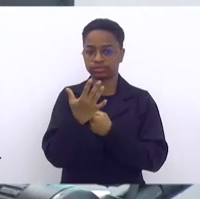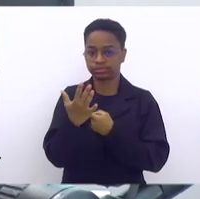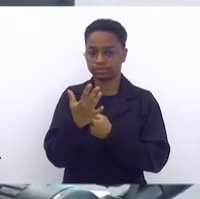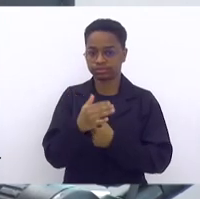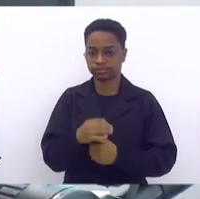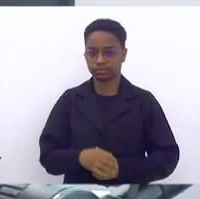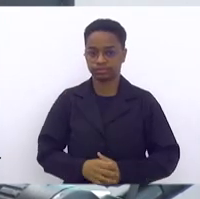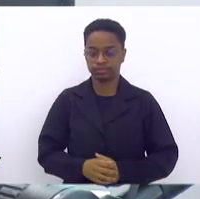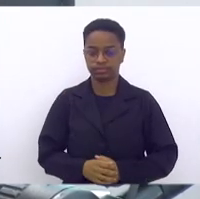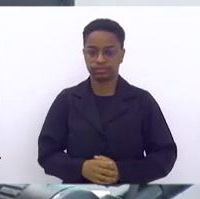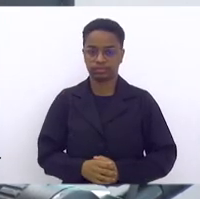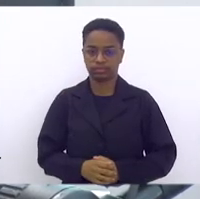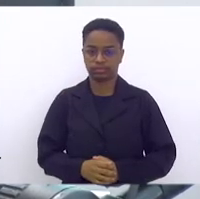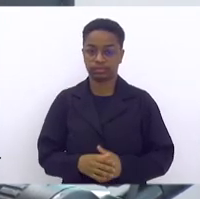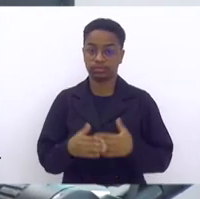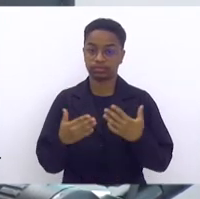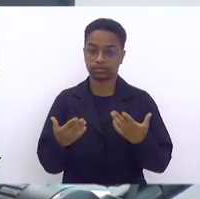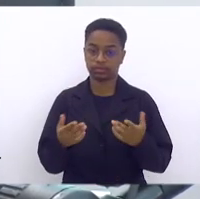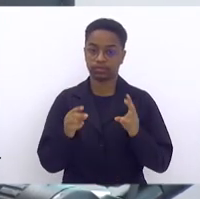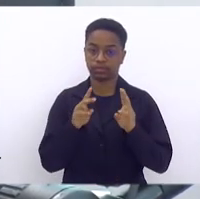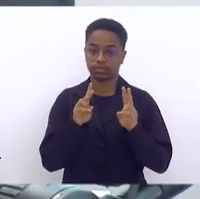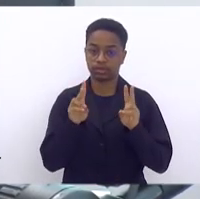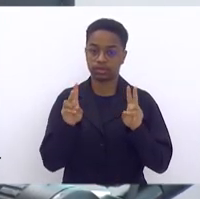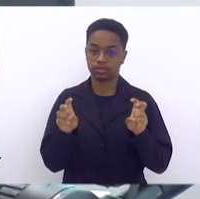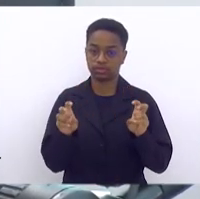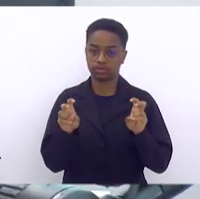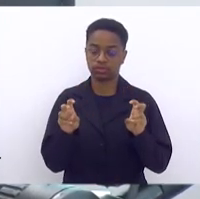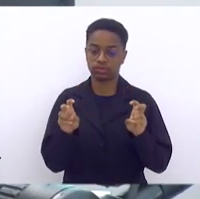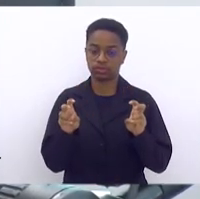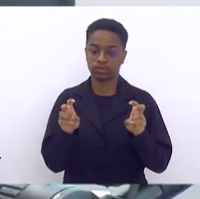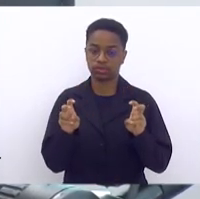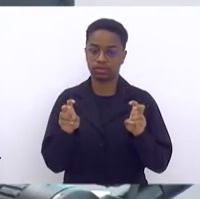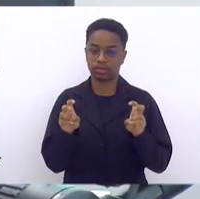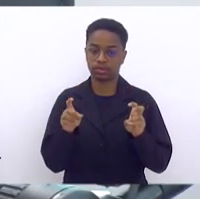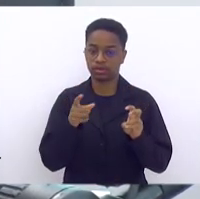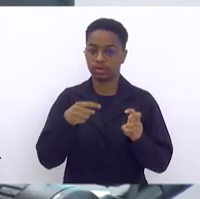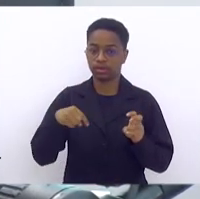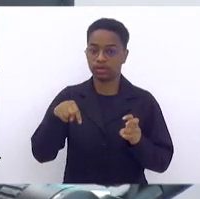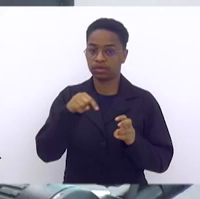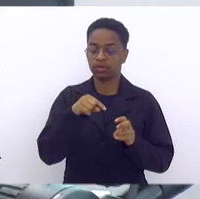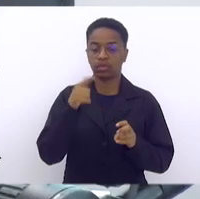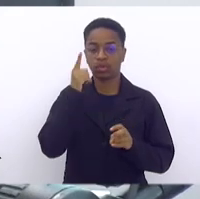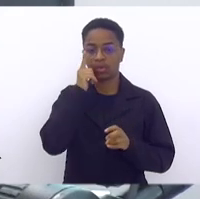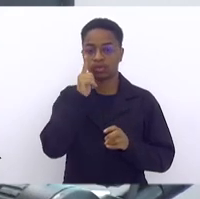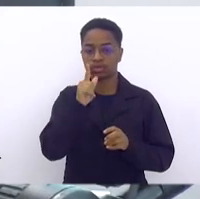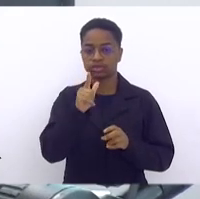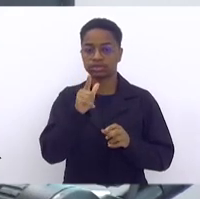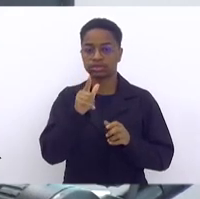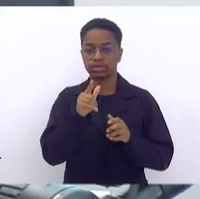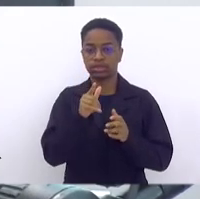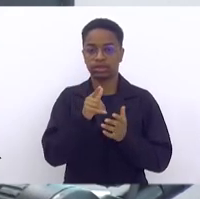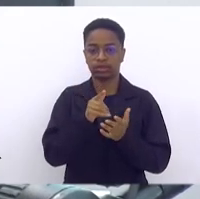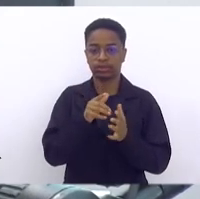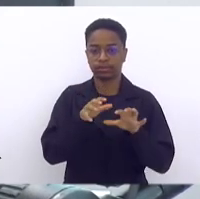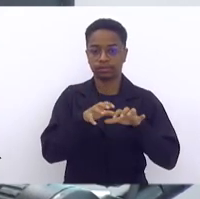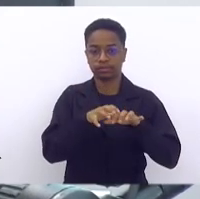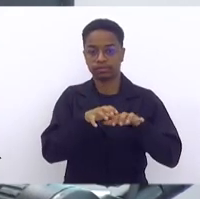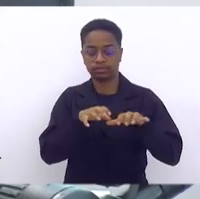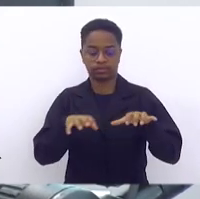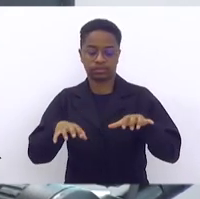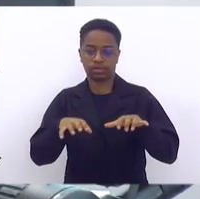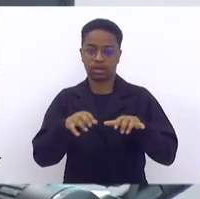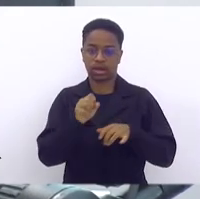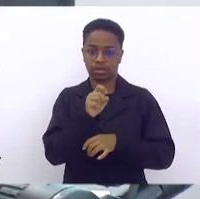ajudando, né? E nessa questão de você capilarizar o aplicativo, você coloca, né, que